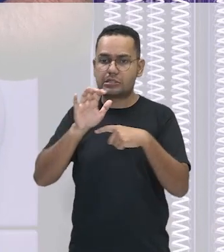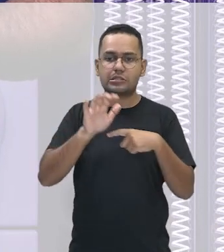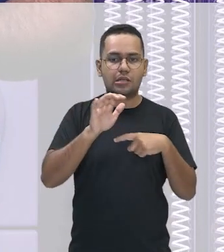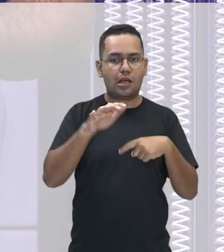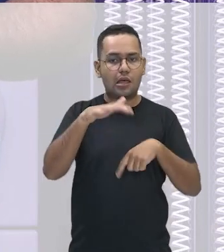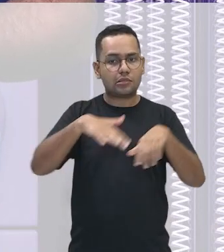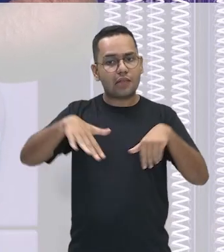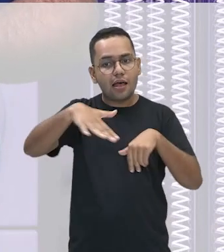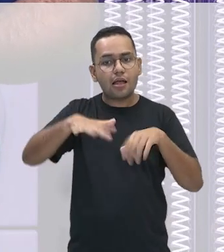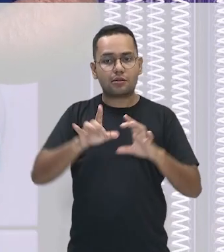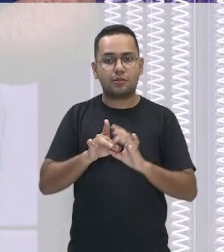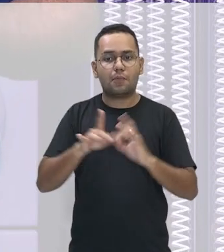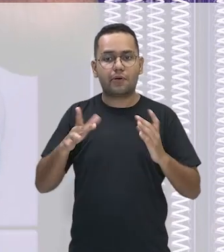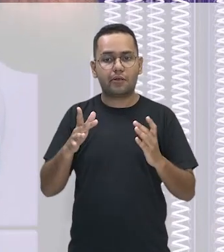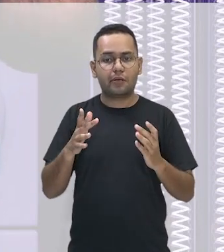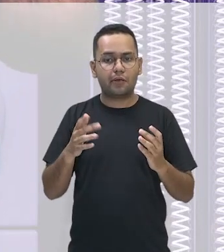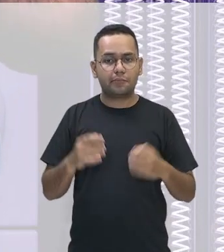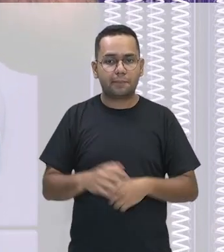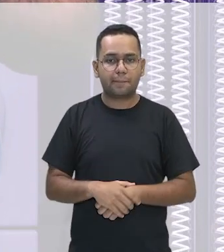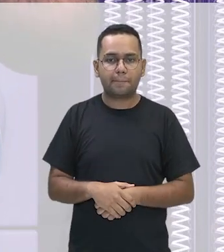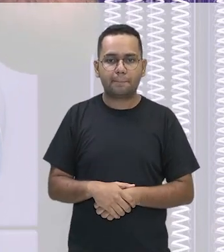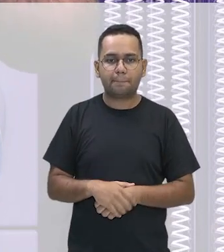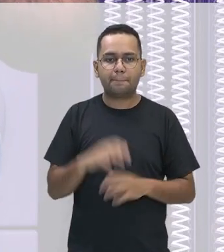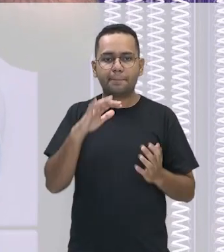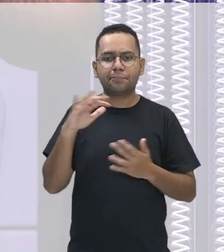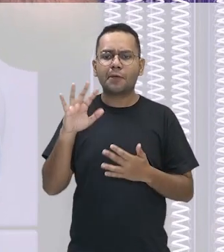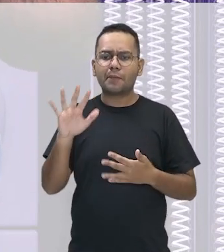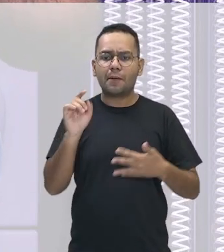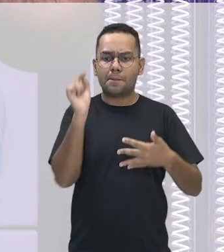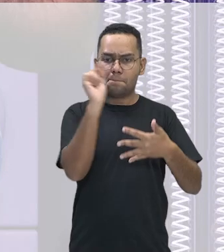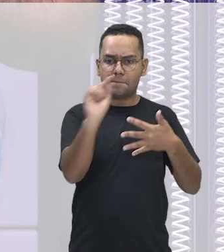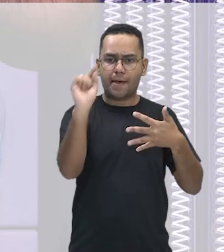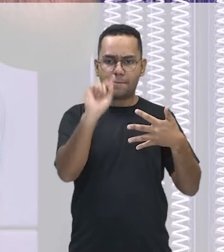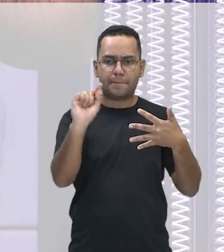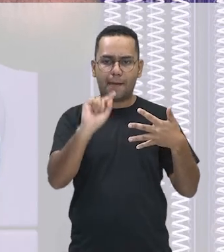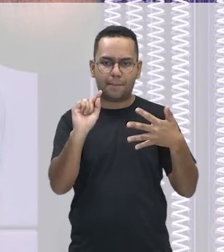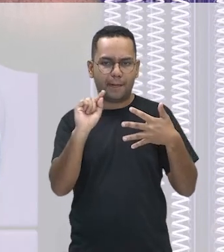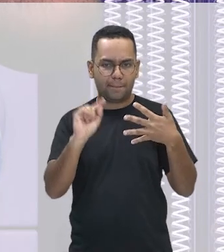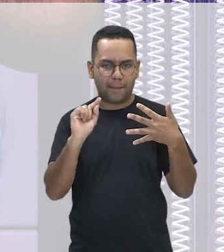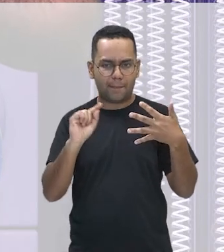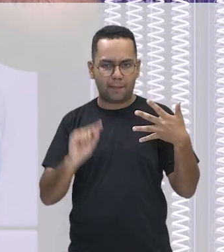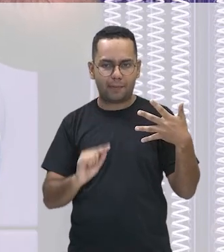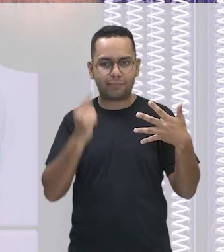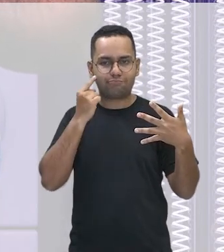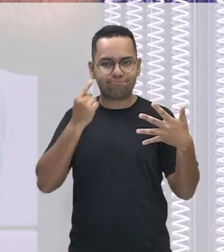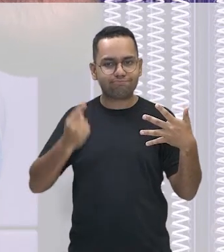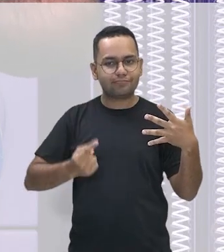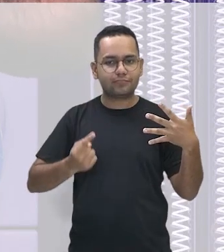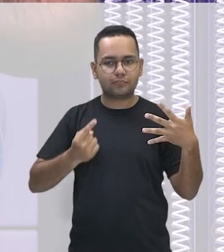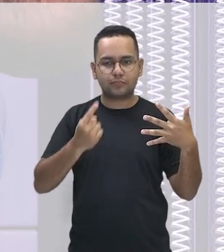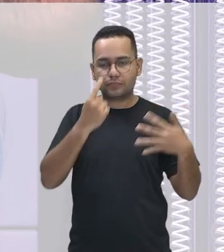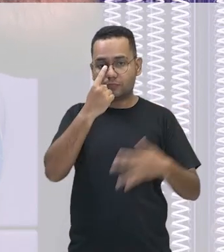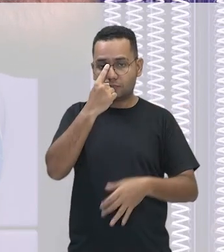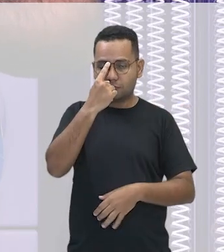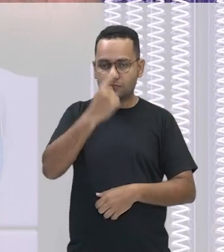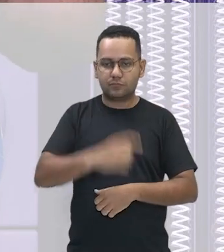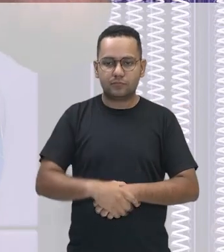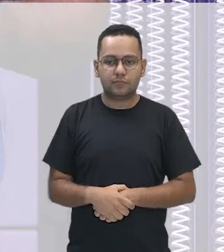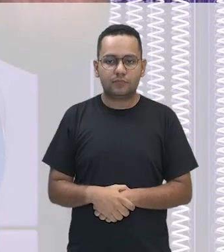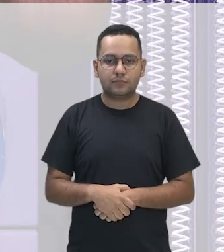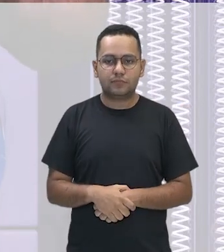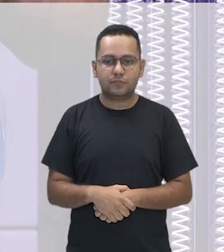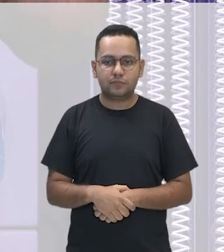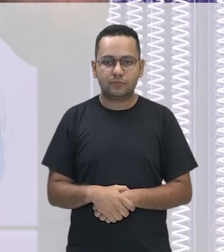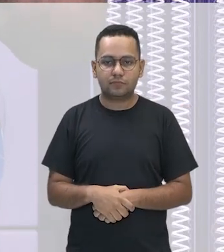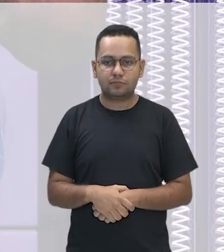podemos dizer que todos esses problemas da privacidade, da desigualdade, da sustentabilidade, da bioética e da desinformação